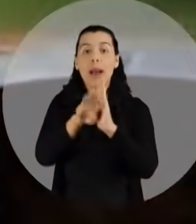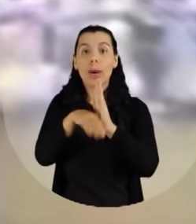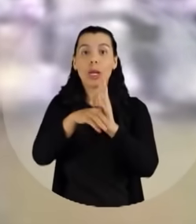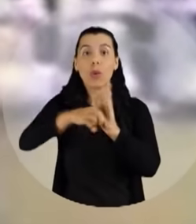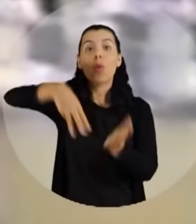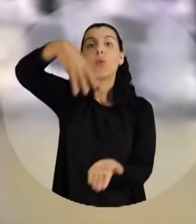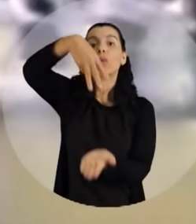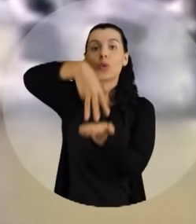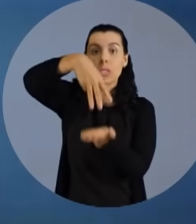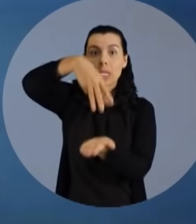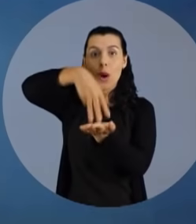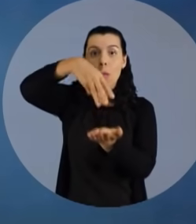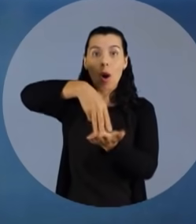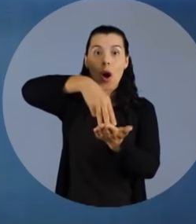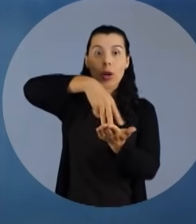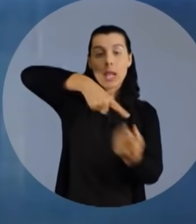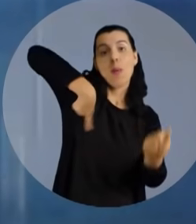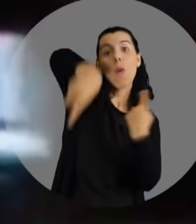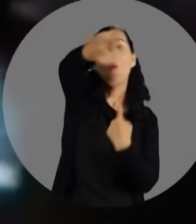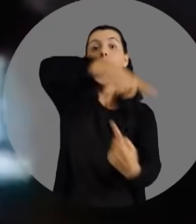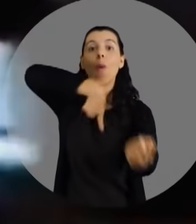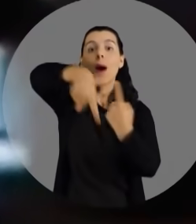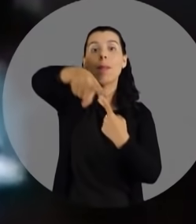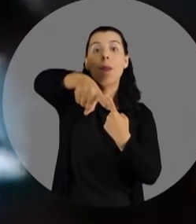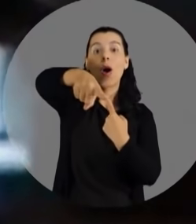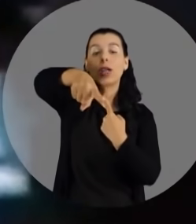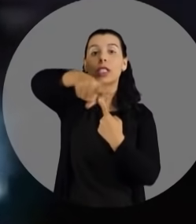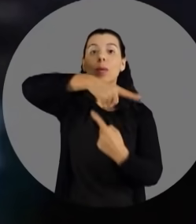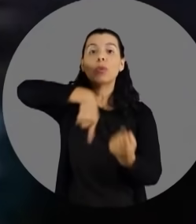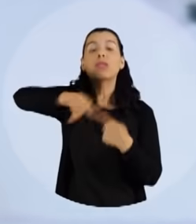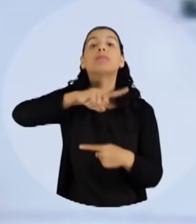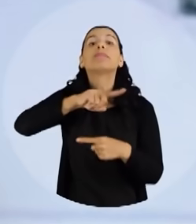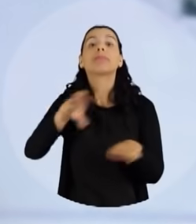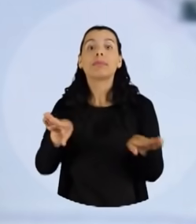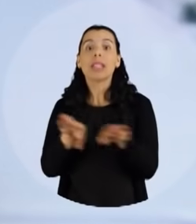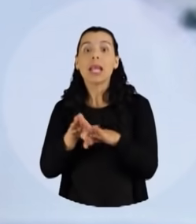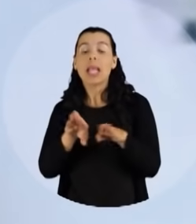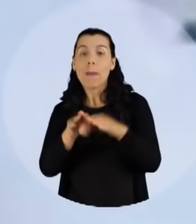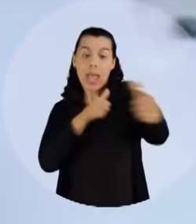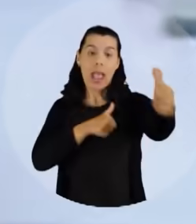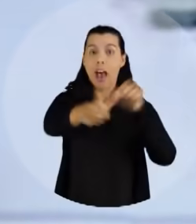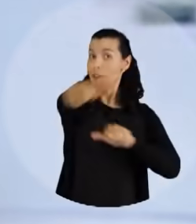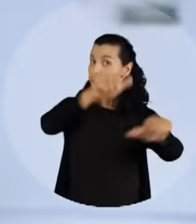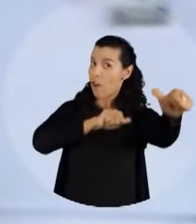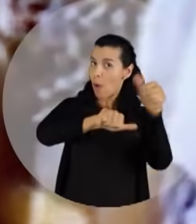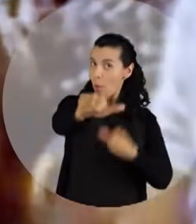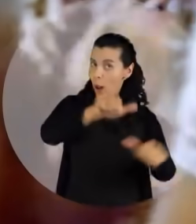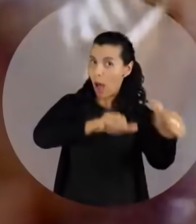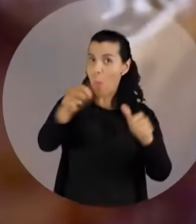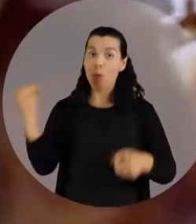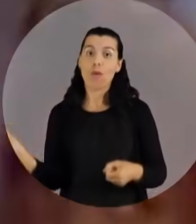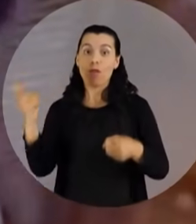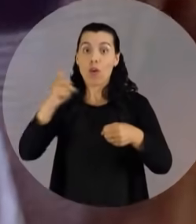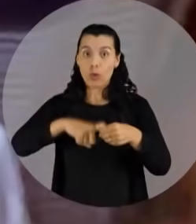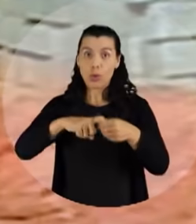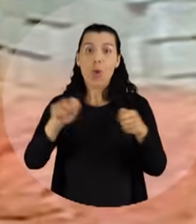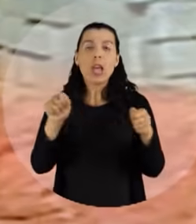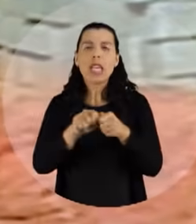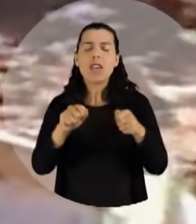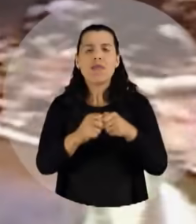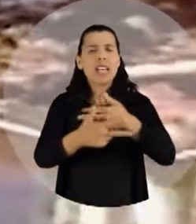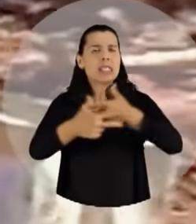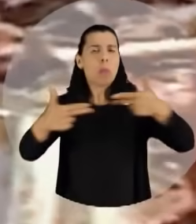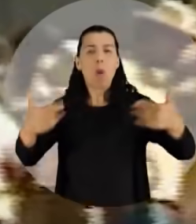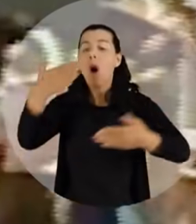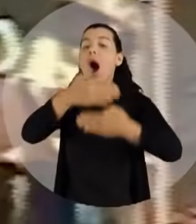o sambódromo, reformou o autódromo de Interlagos. Trouxe a Fórmula 1 de volta para São Paulo e realizou